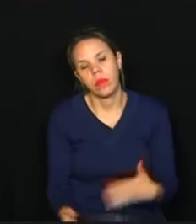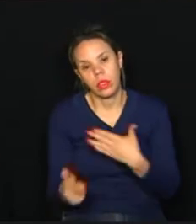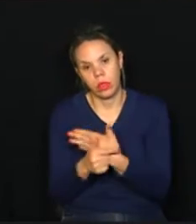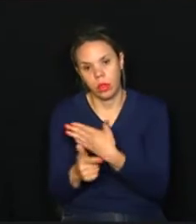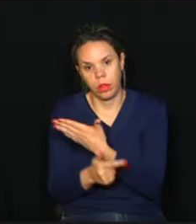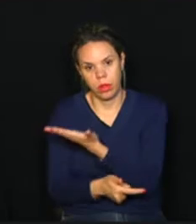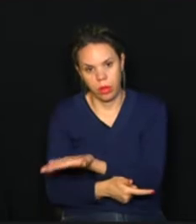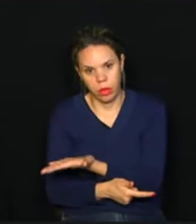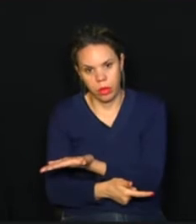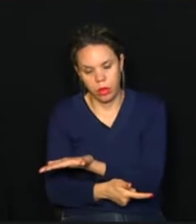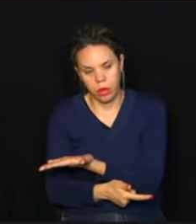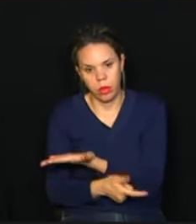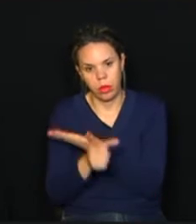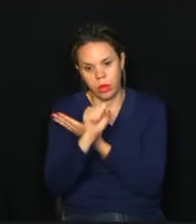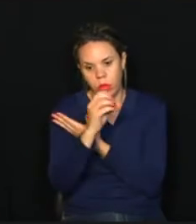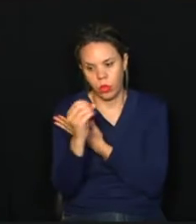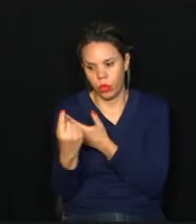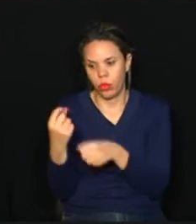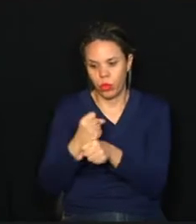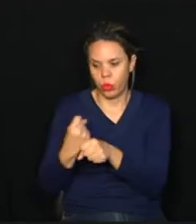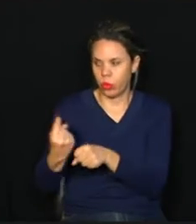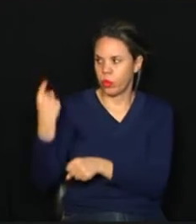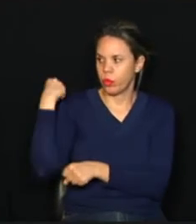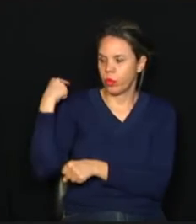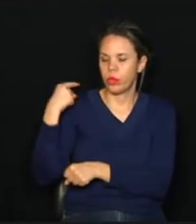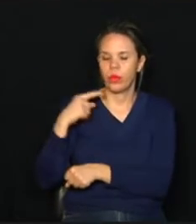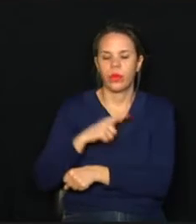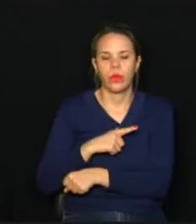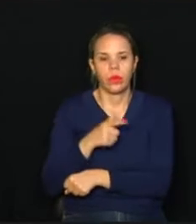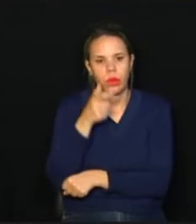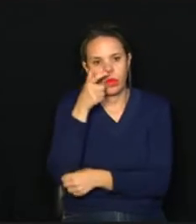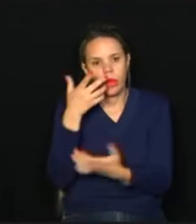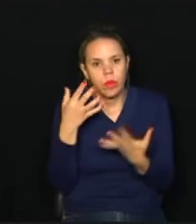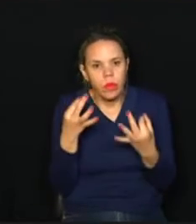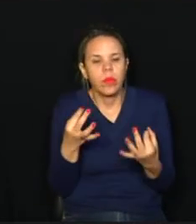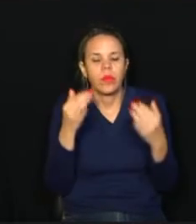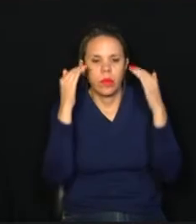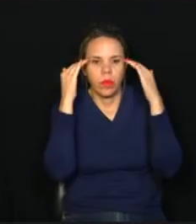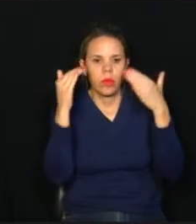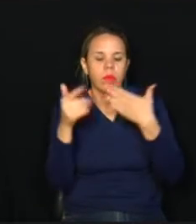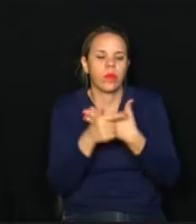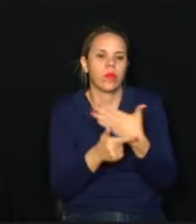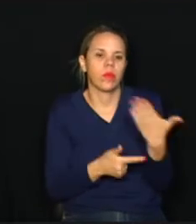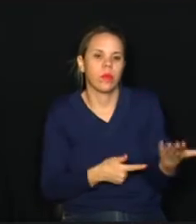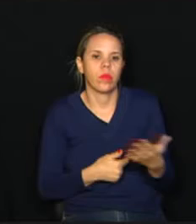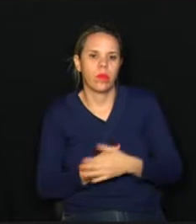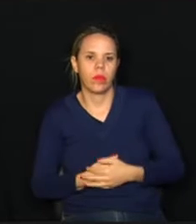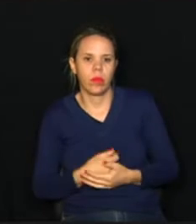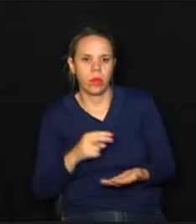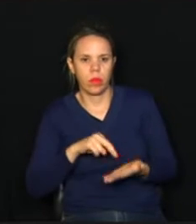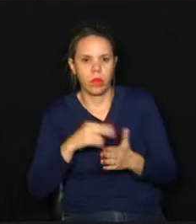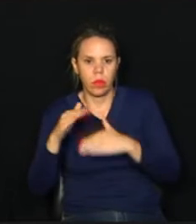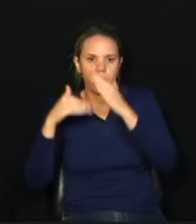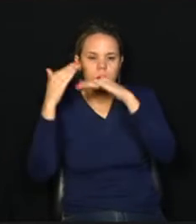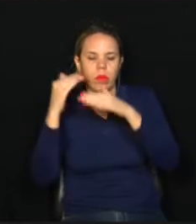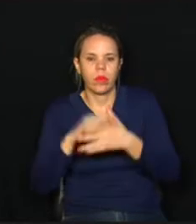papel foi há 80 anos que se teve esse olhar, e ela cumpriu esse papel de